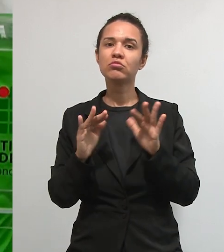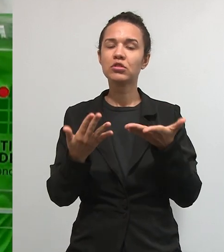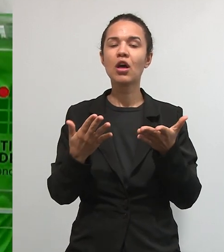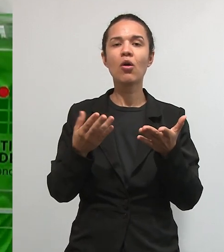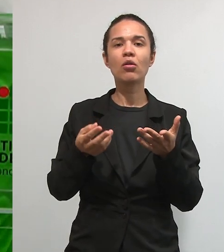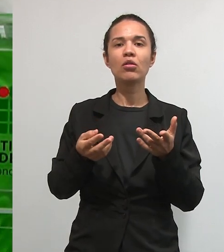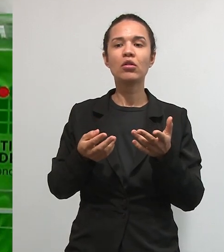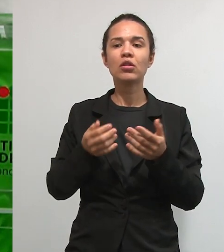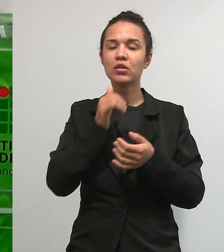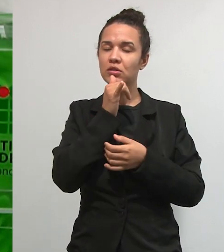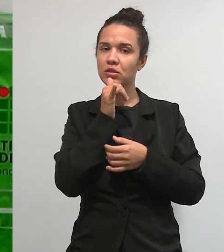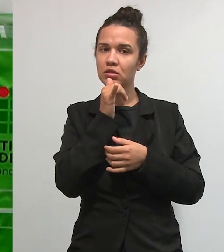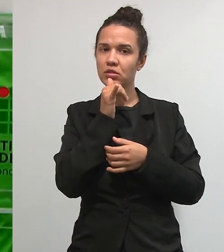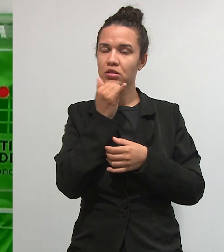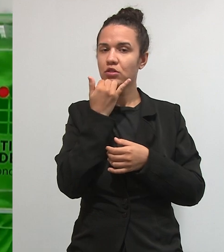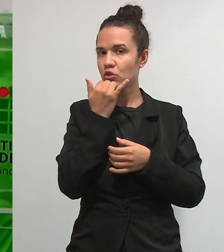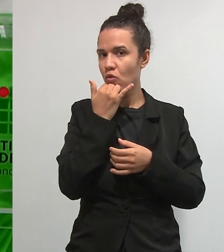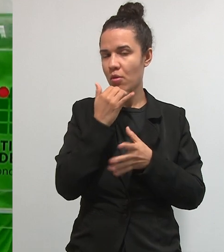tá? Então,